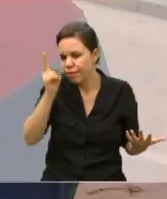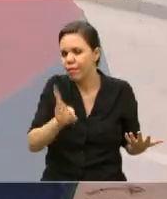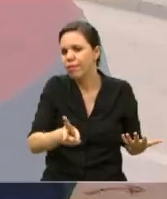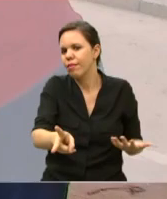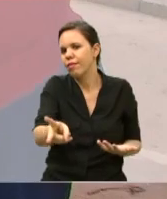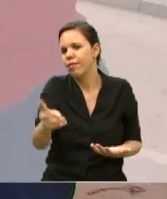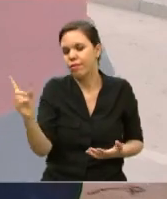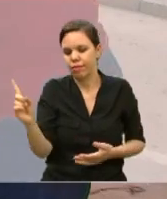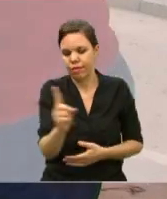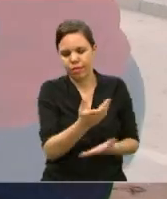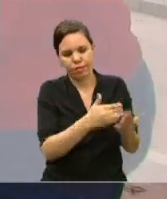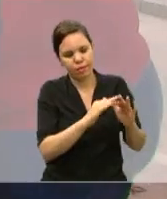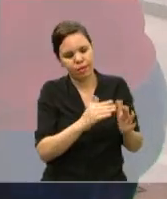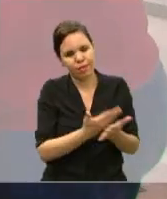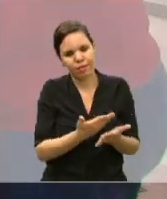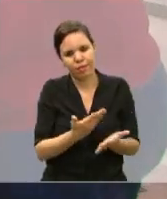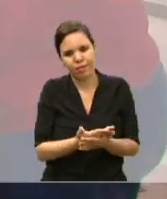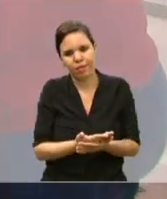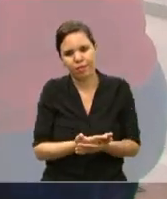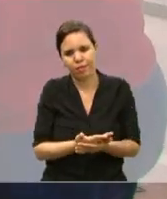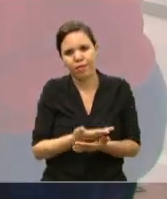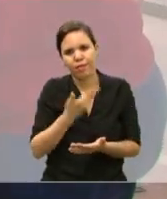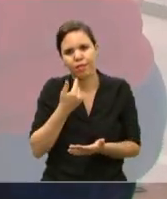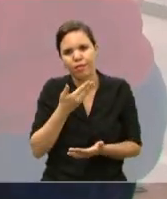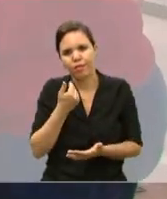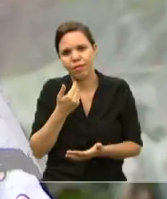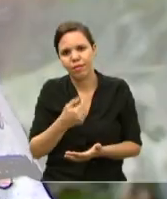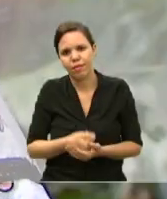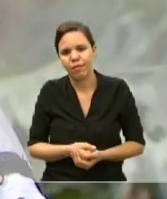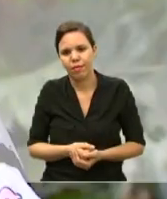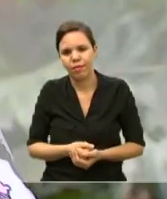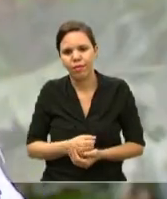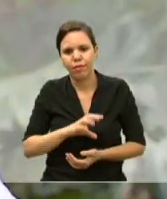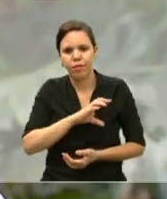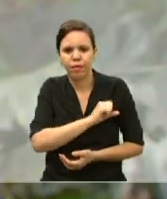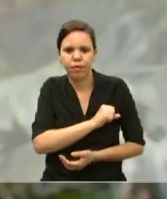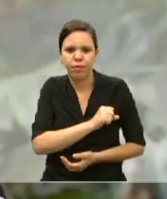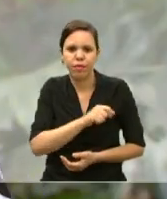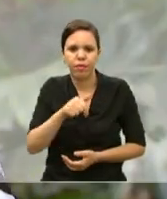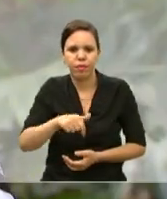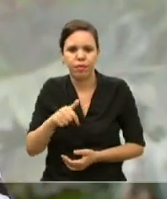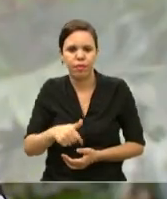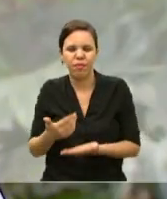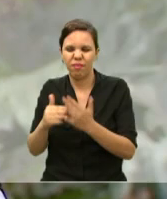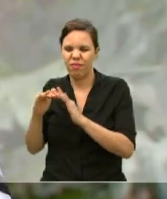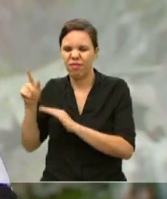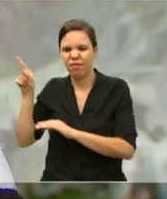A gente faz trabalhos fora da sala, a gente observa as plantas.